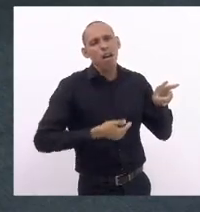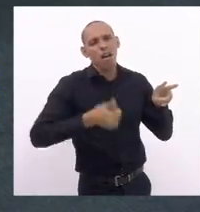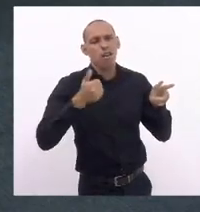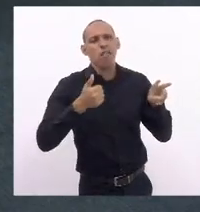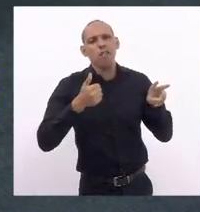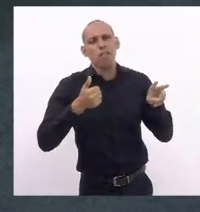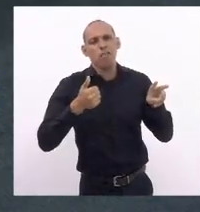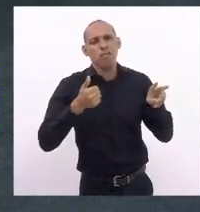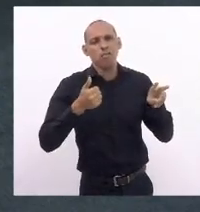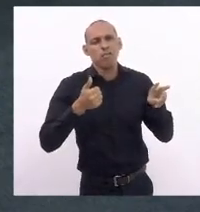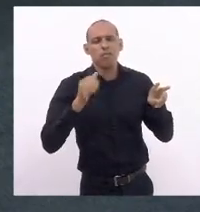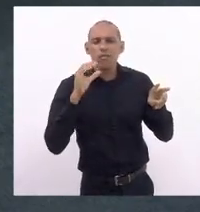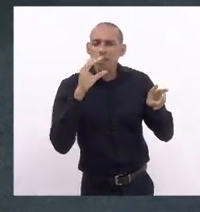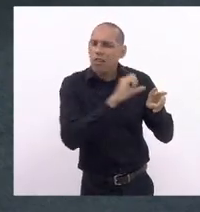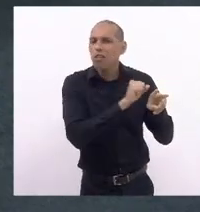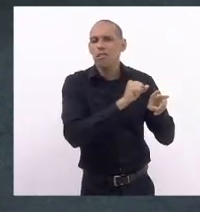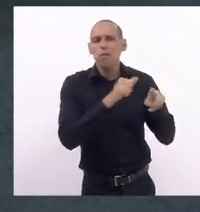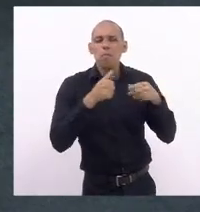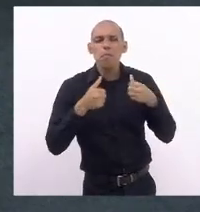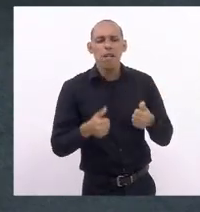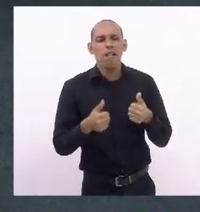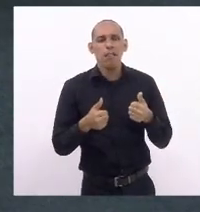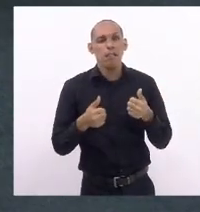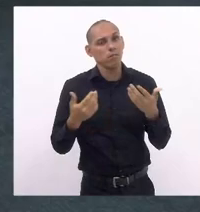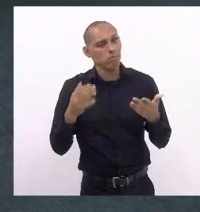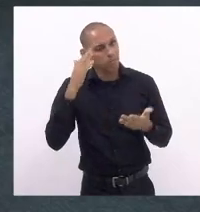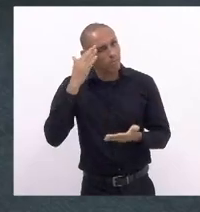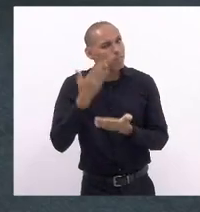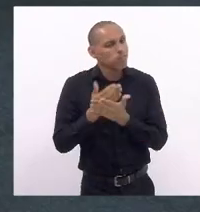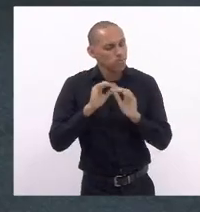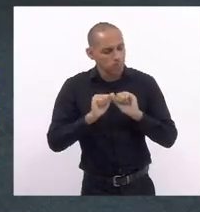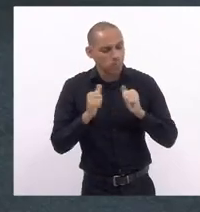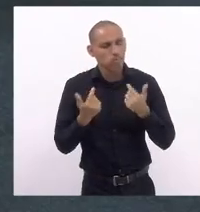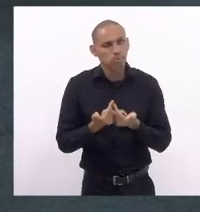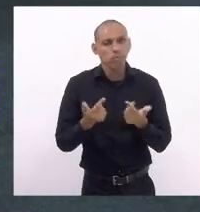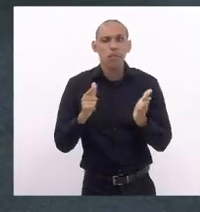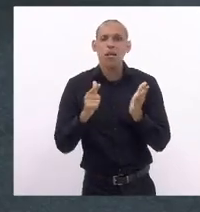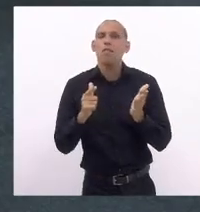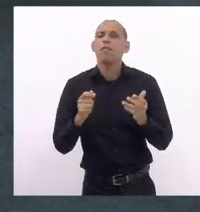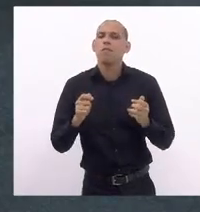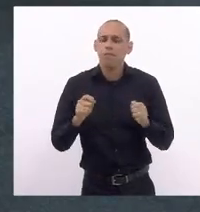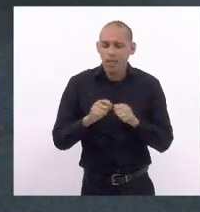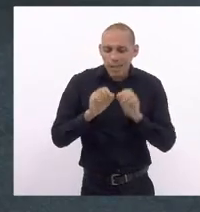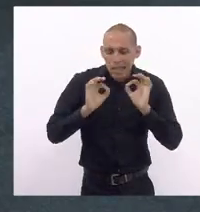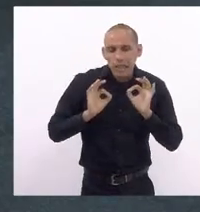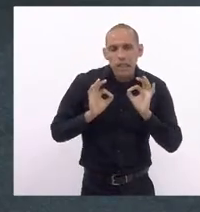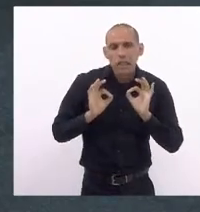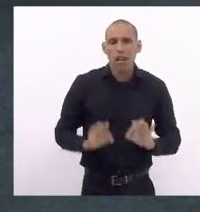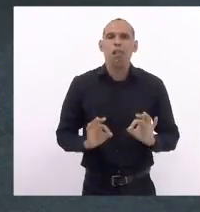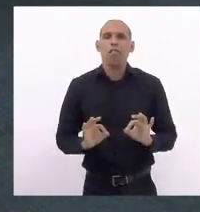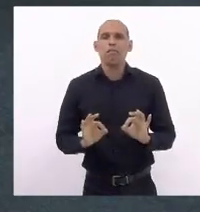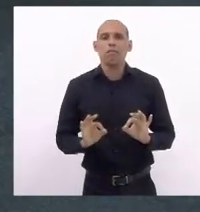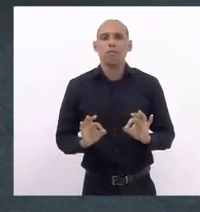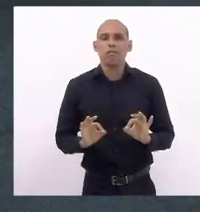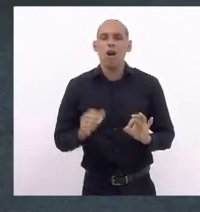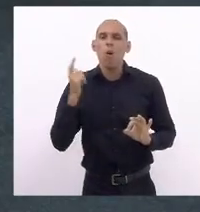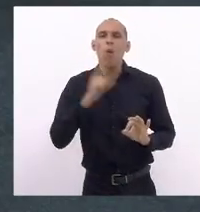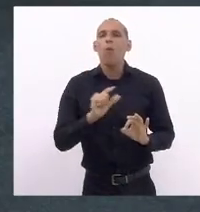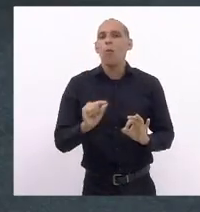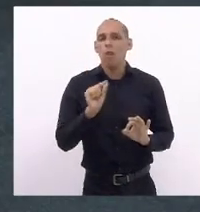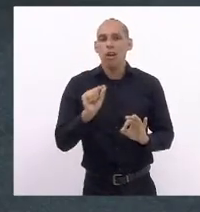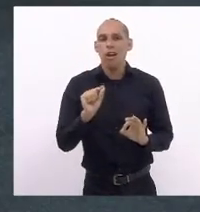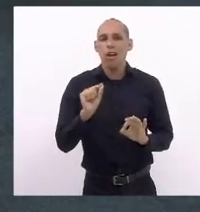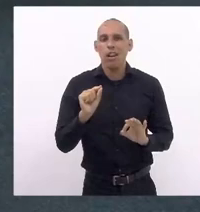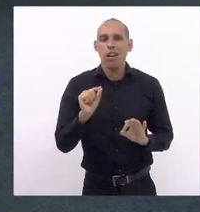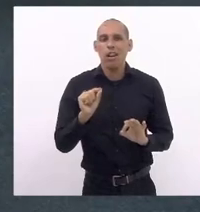Então, acredito que a Assembleia Legislativa fez o seu dever de casa, recuperando aí a possibilidade